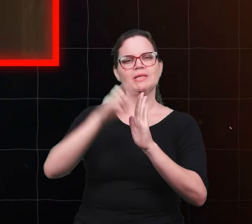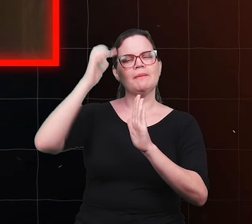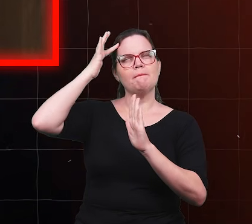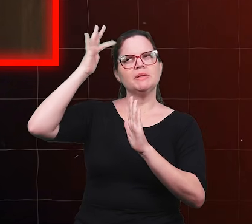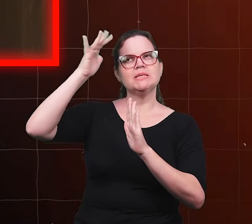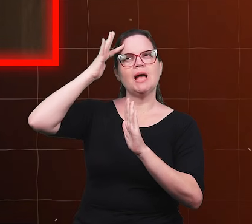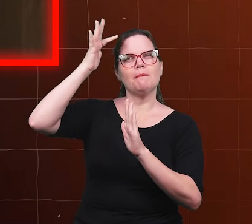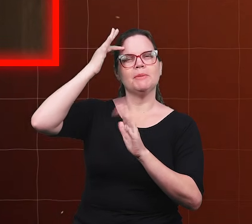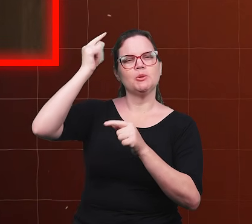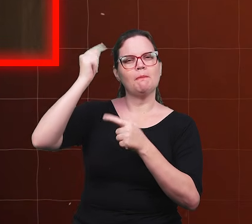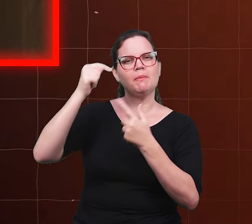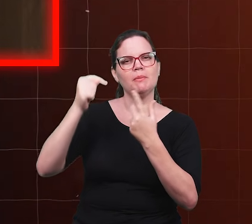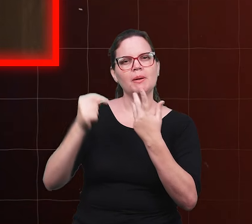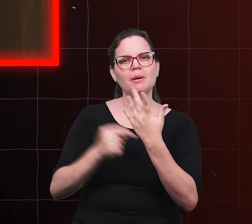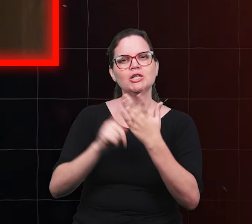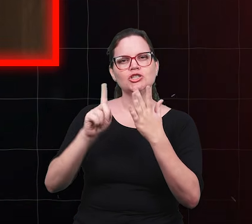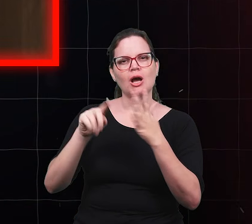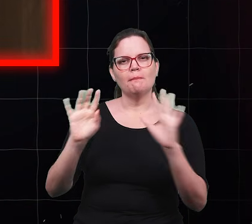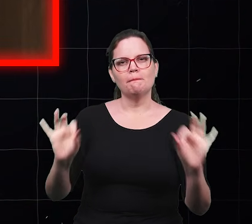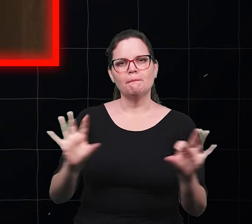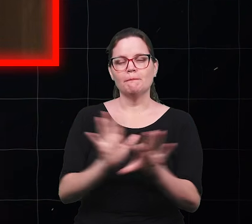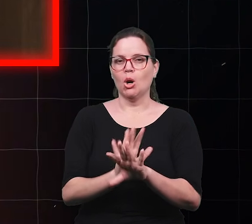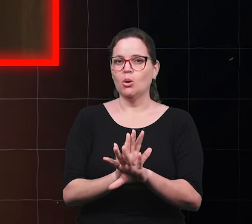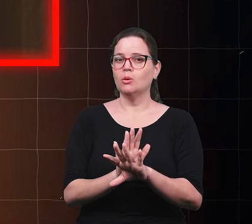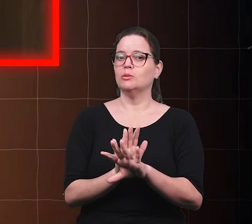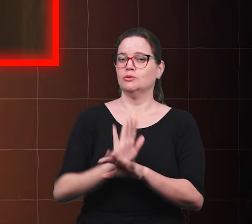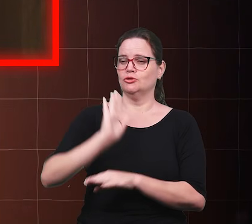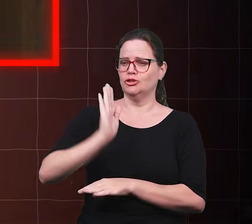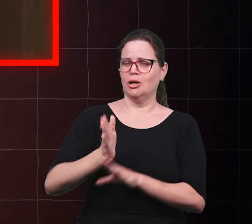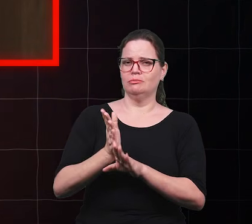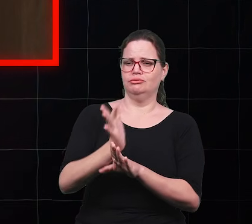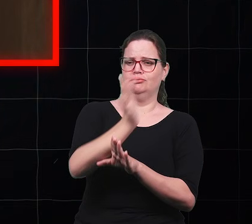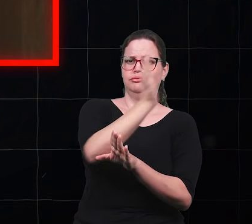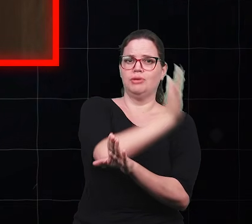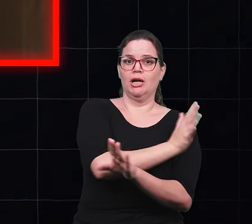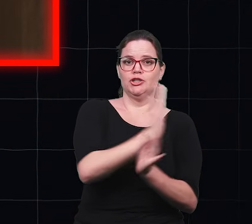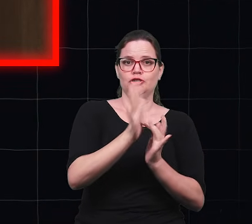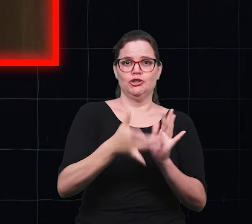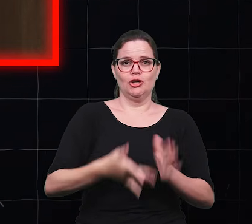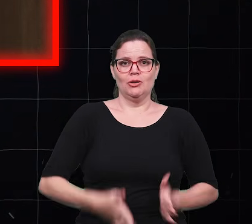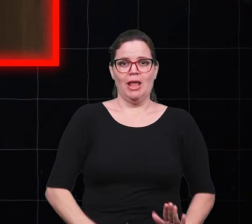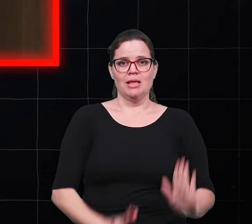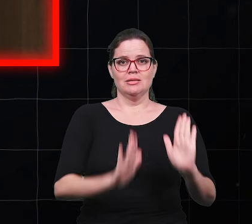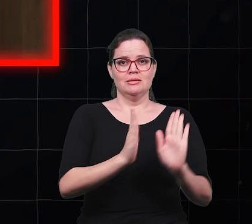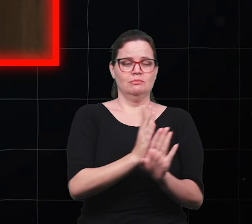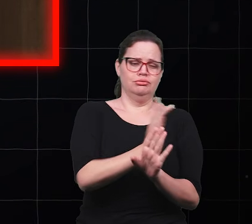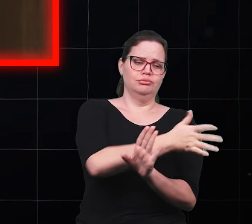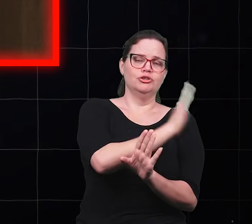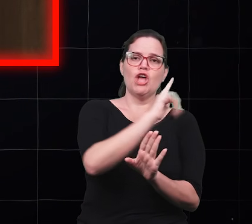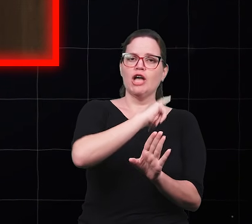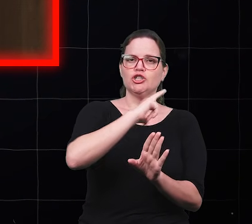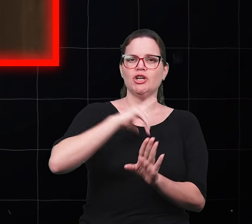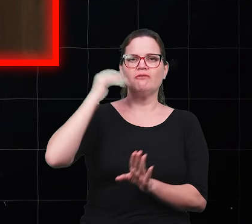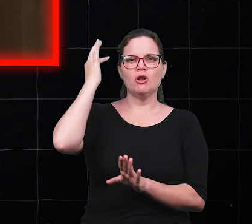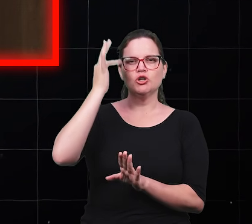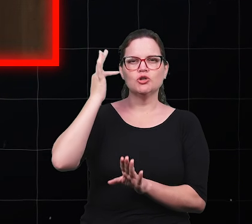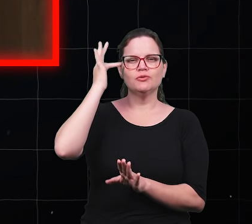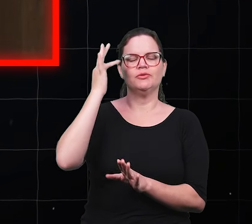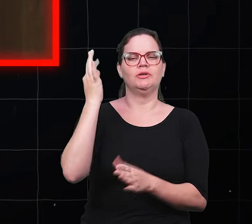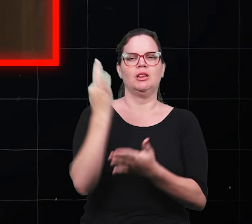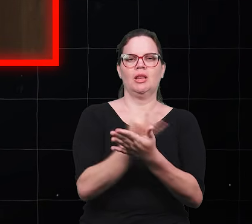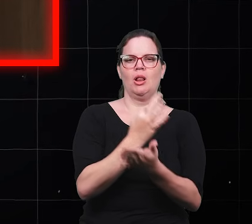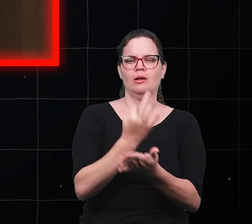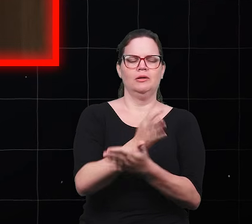bem elaborados, até mesmo anos antes de Jesus, são consumidos por muitos